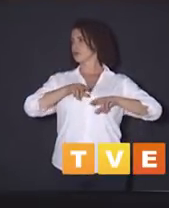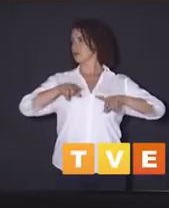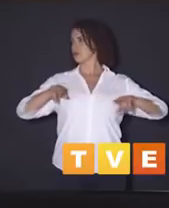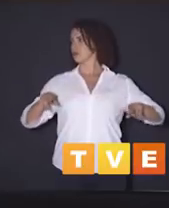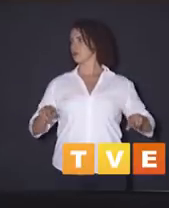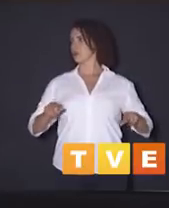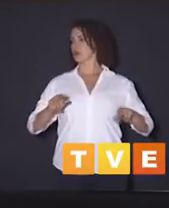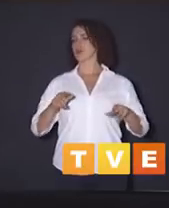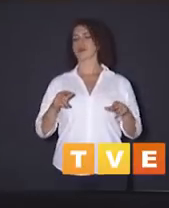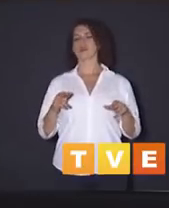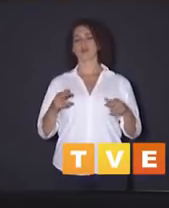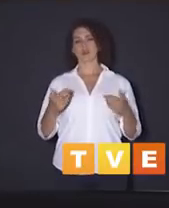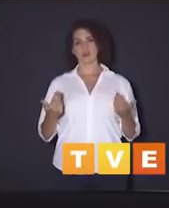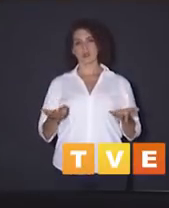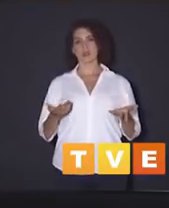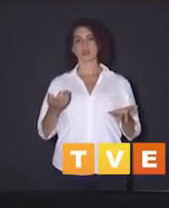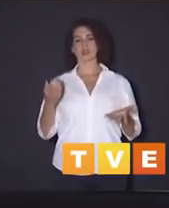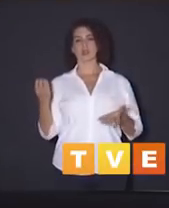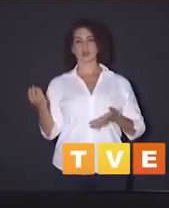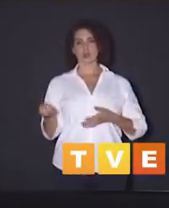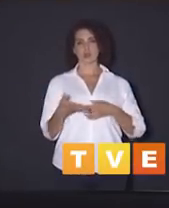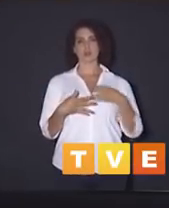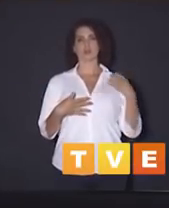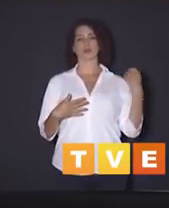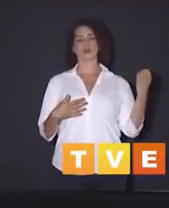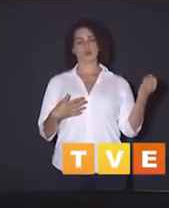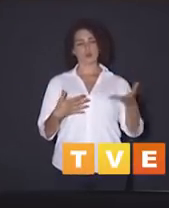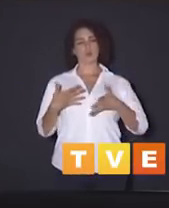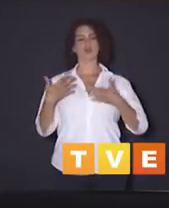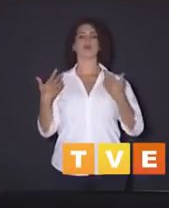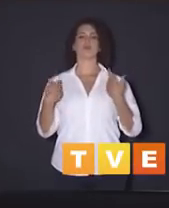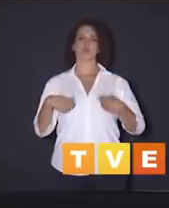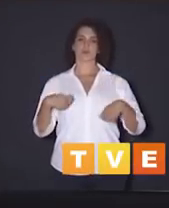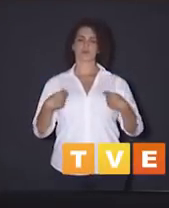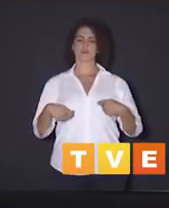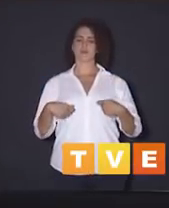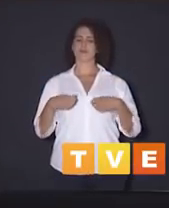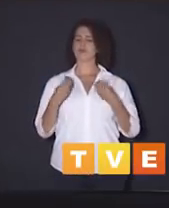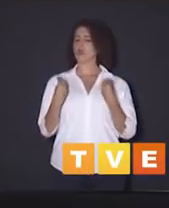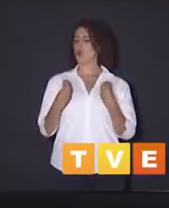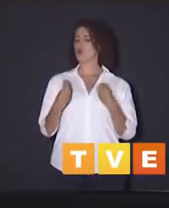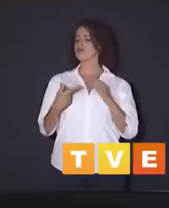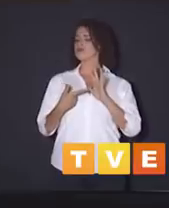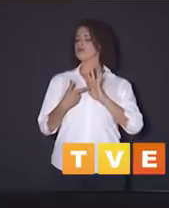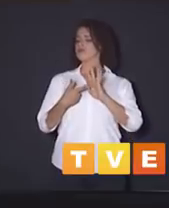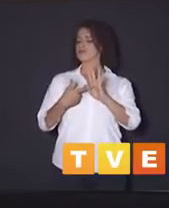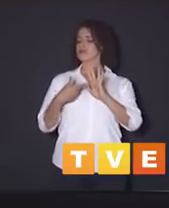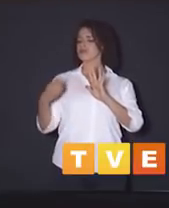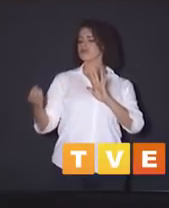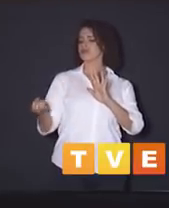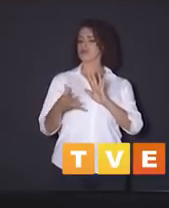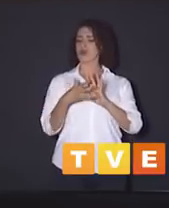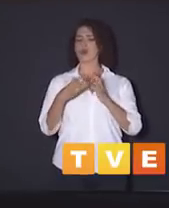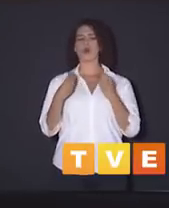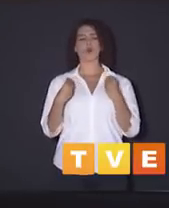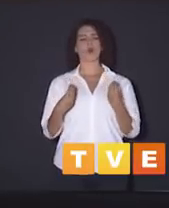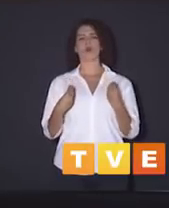que inovar é muito necessário como inovar como empreender